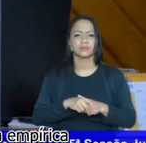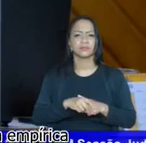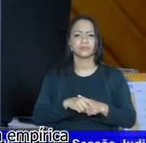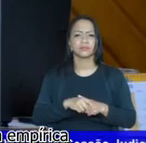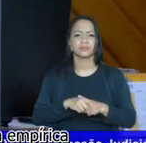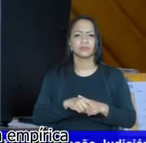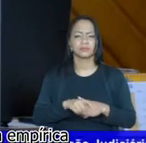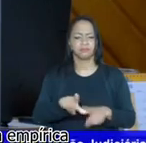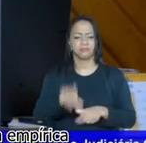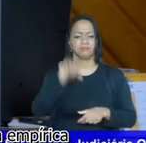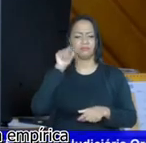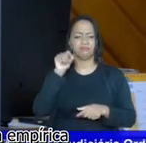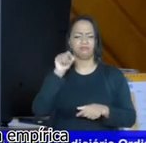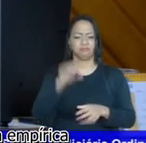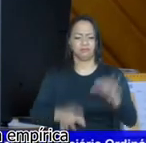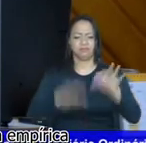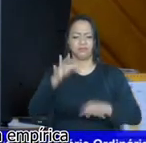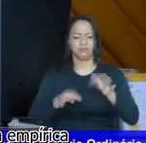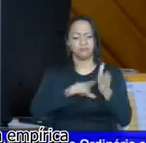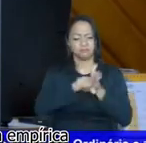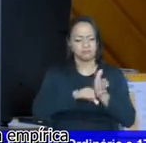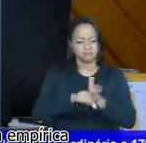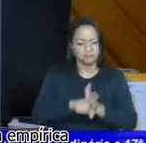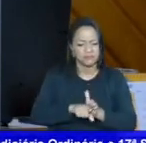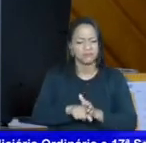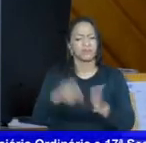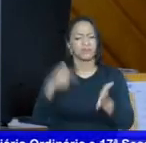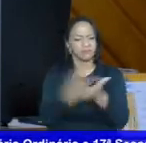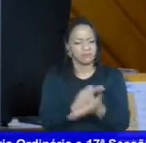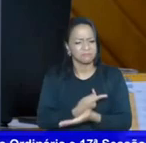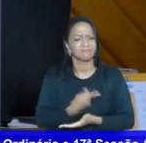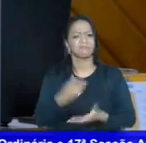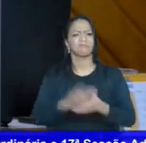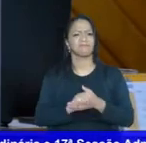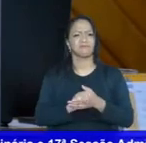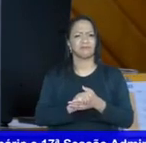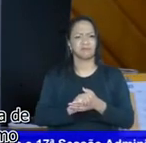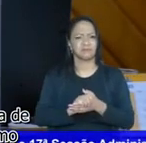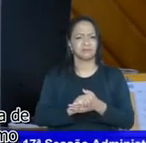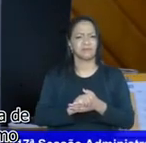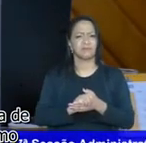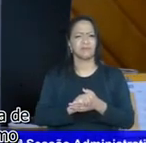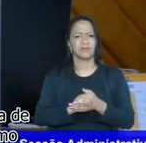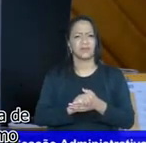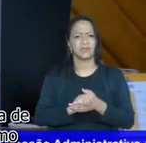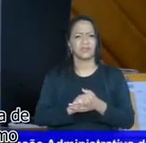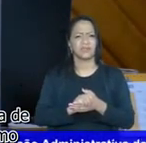Uma das opções do julgador é analisar os fatos de forma empírica, né? É uma técnica de julgamento, é